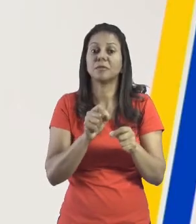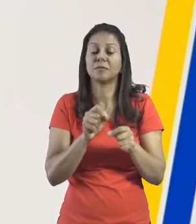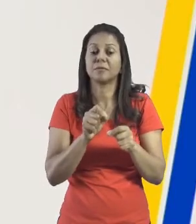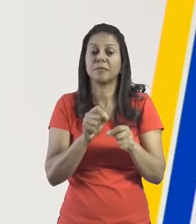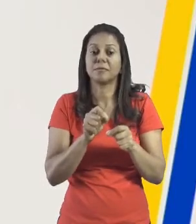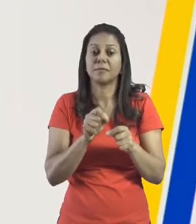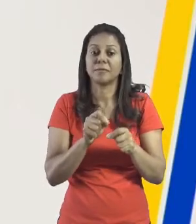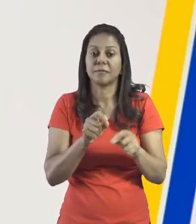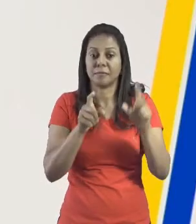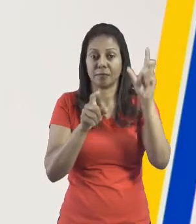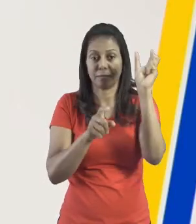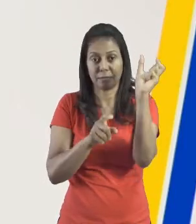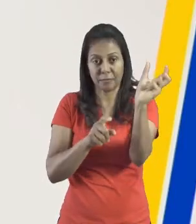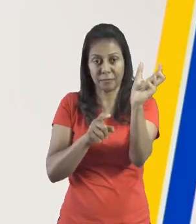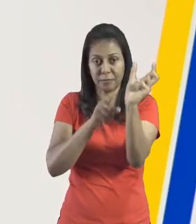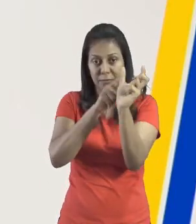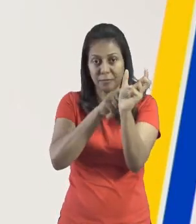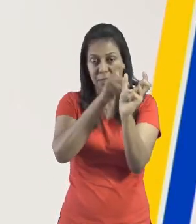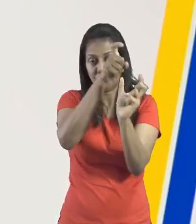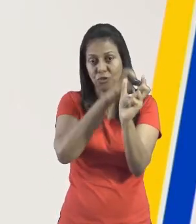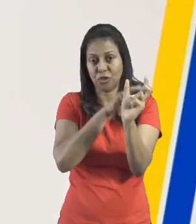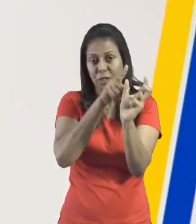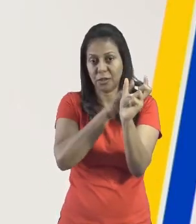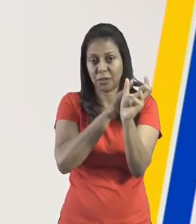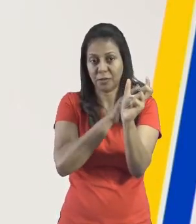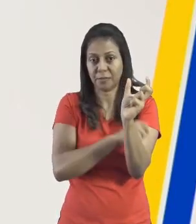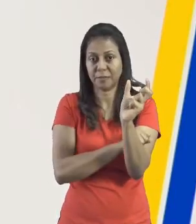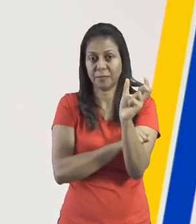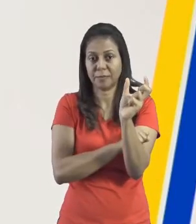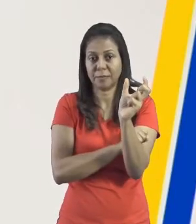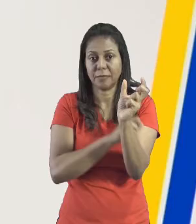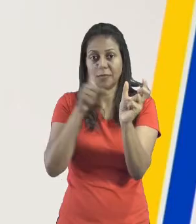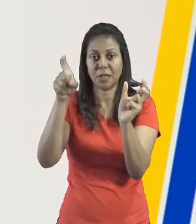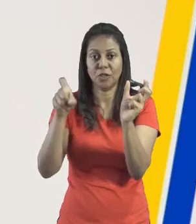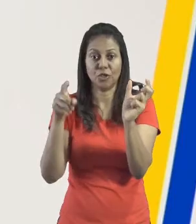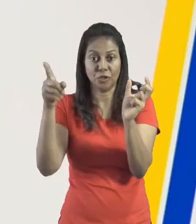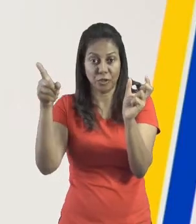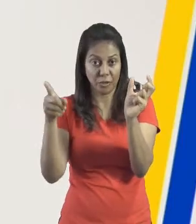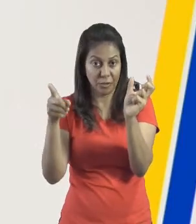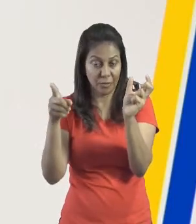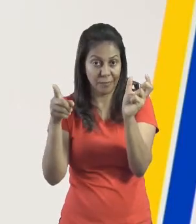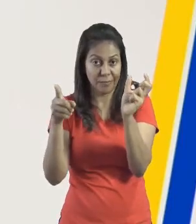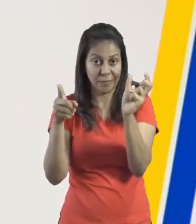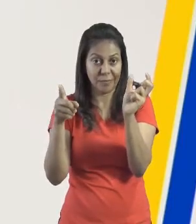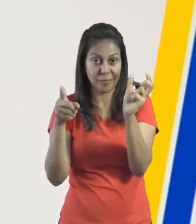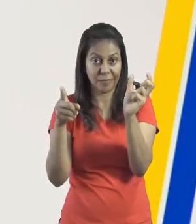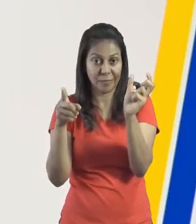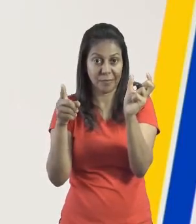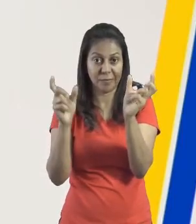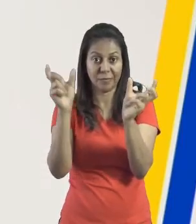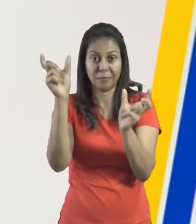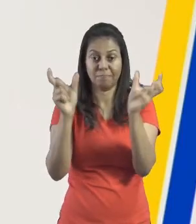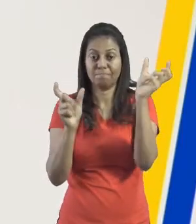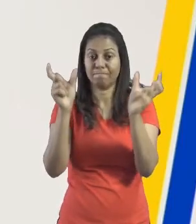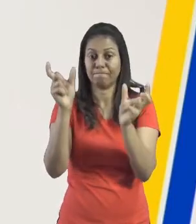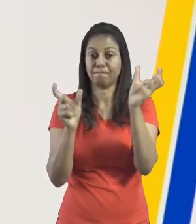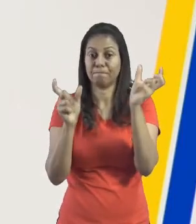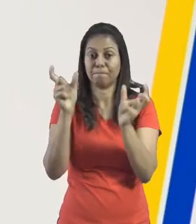em evidência. Como eu tenho x aqui e x aqui, ou seja, nos dois